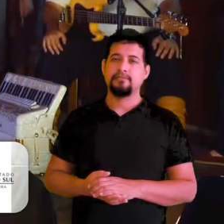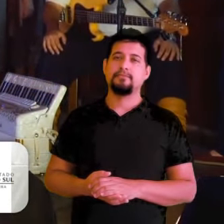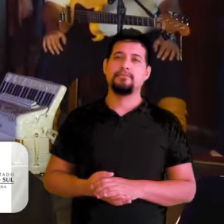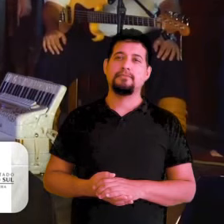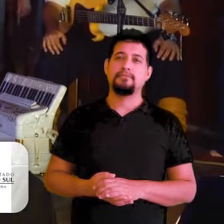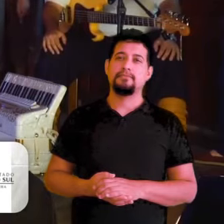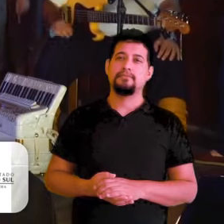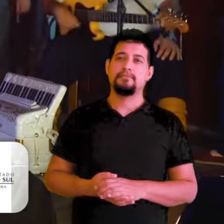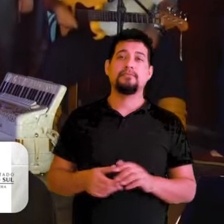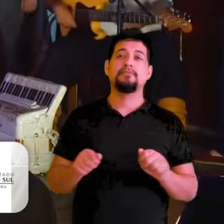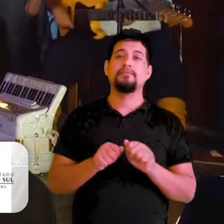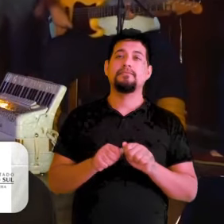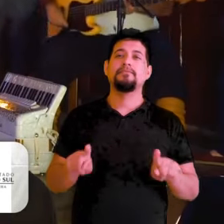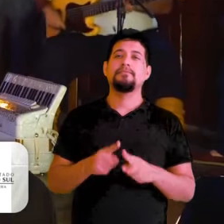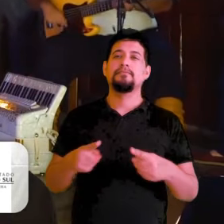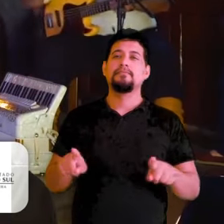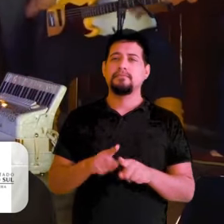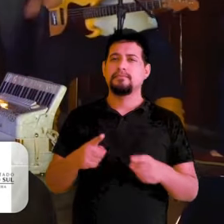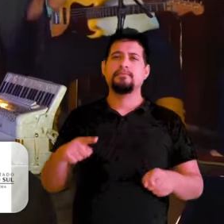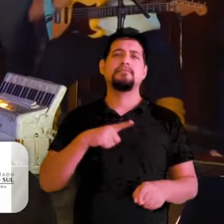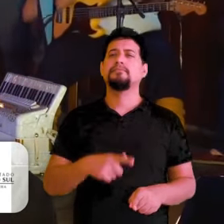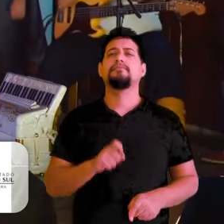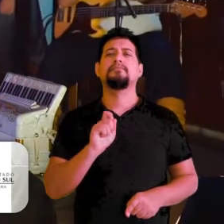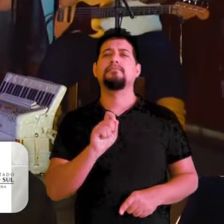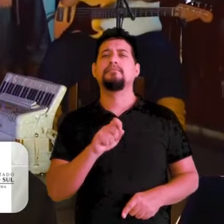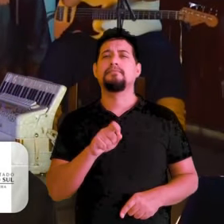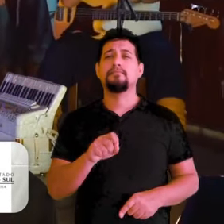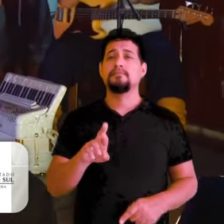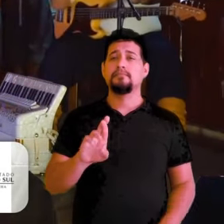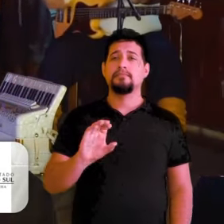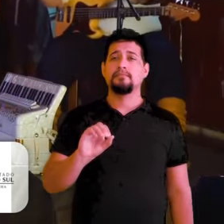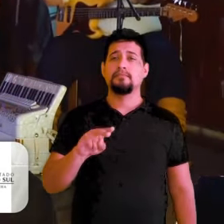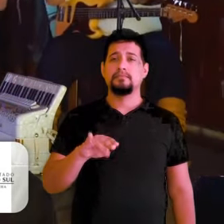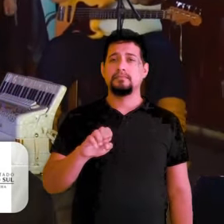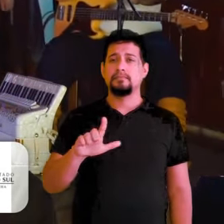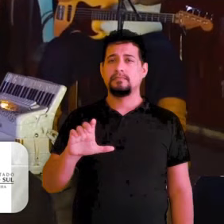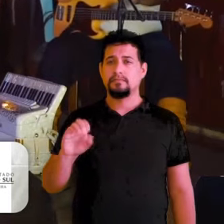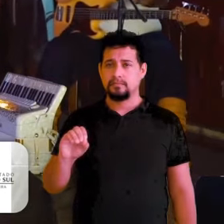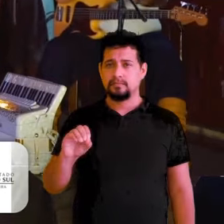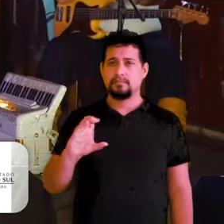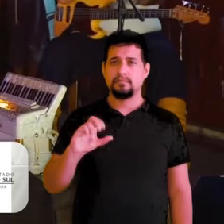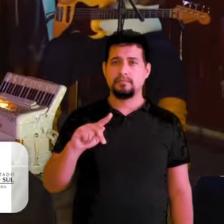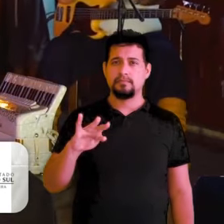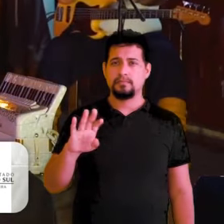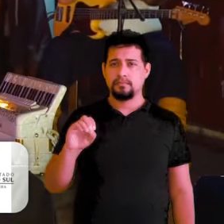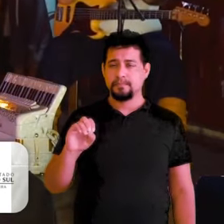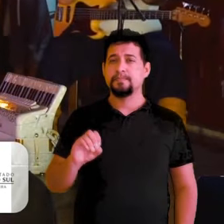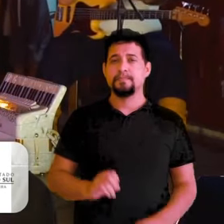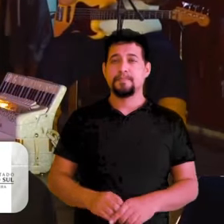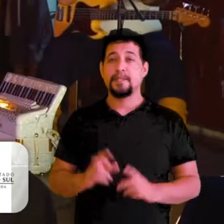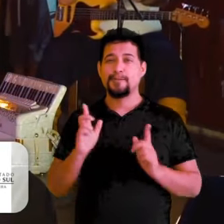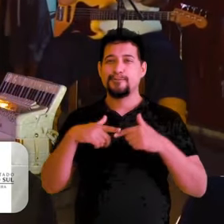Daquelas lá, tchê. Fazer uma música então que recomposição. Ronildo de Andrade Pontes Canhoto. E rodou